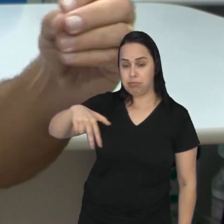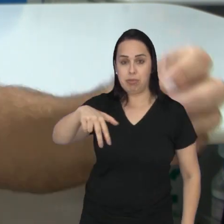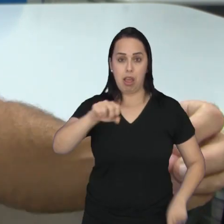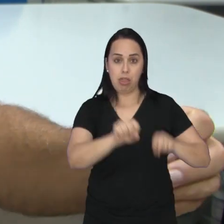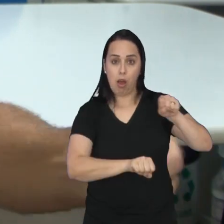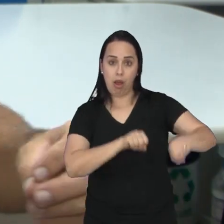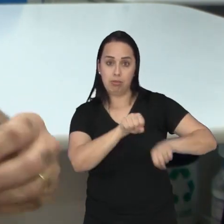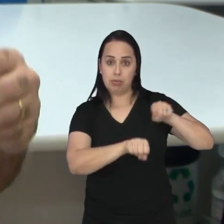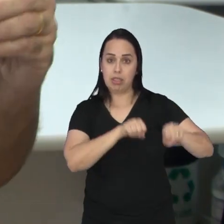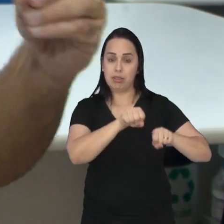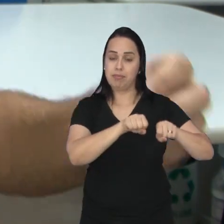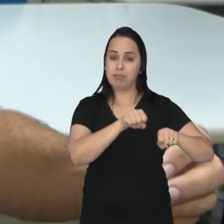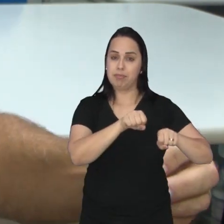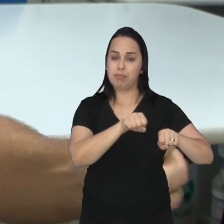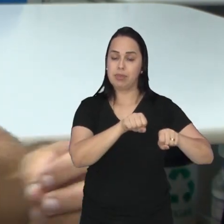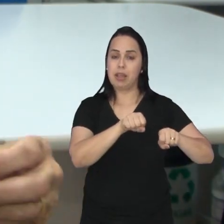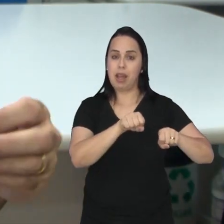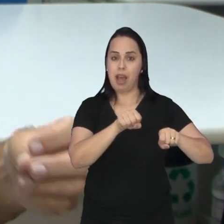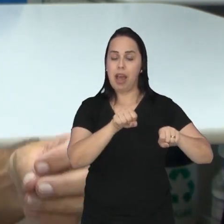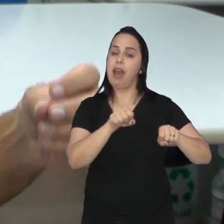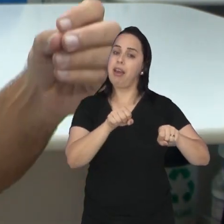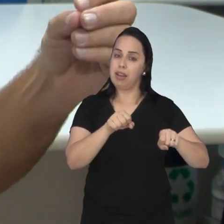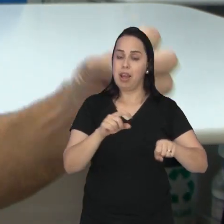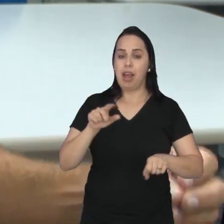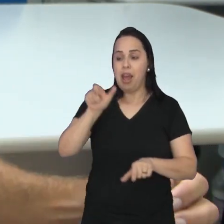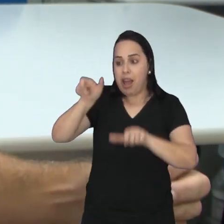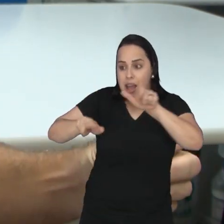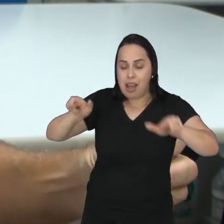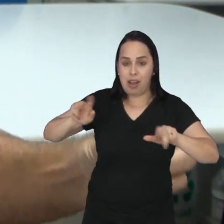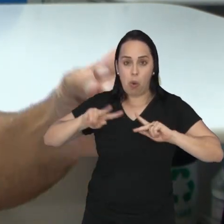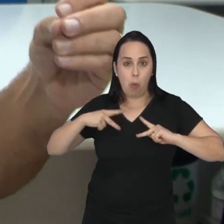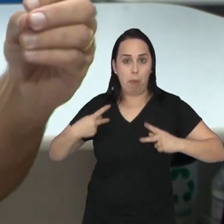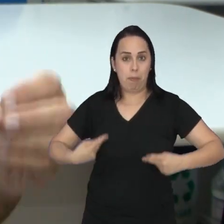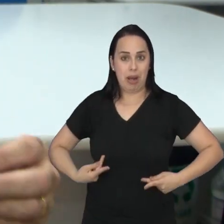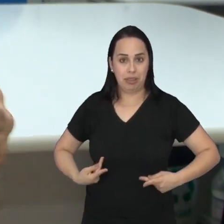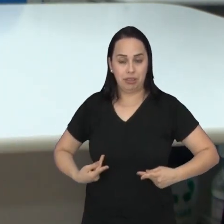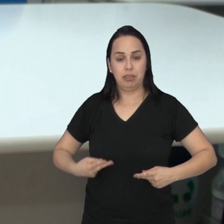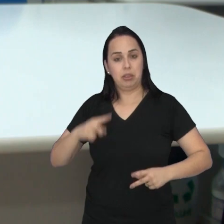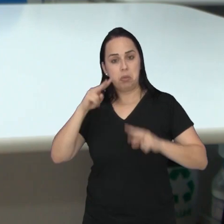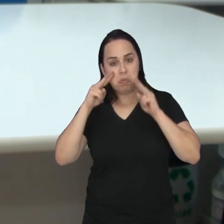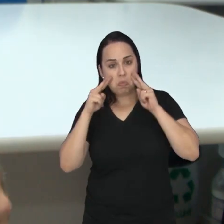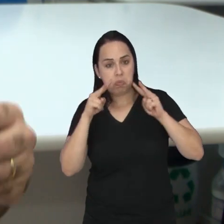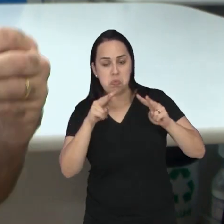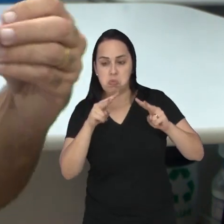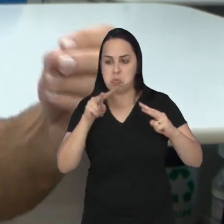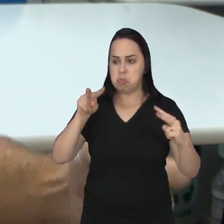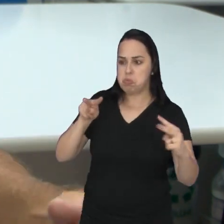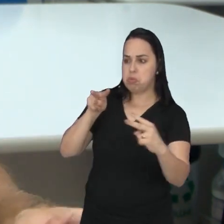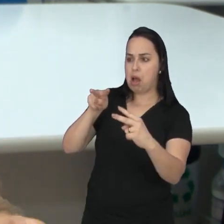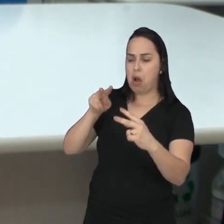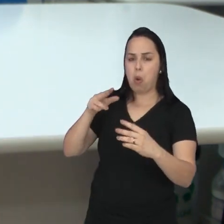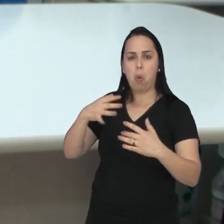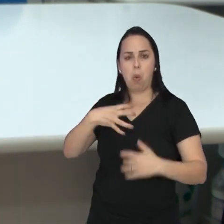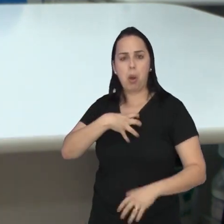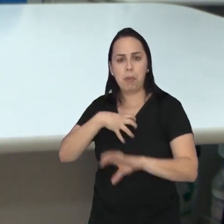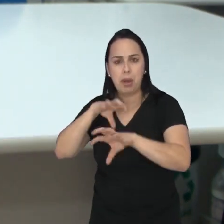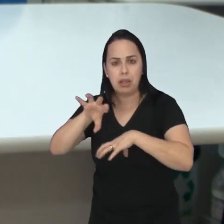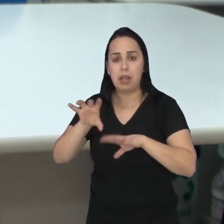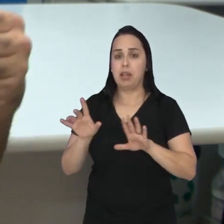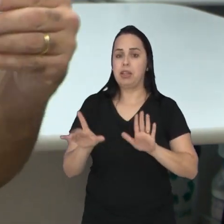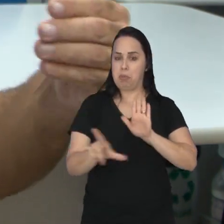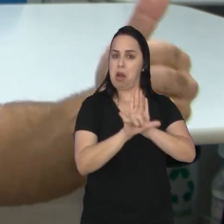do pedestre, do ciclista. Nós olharmos o ser humano, olhar um pelo outro, nós termos cuidado,